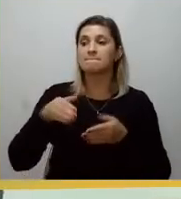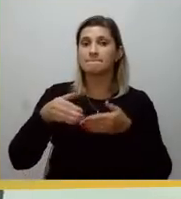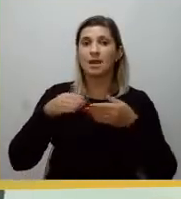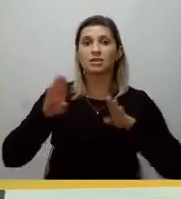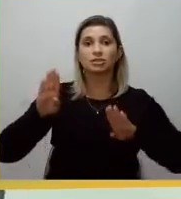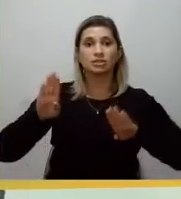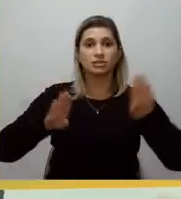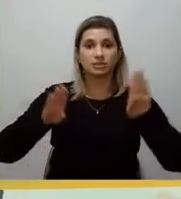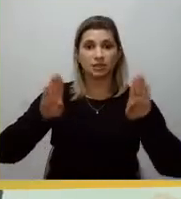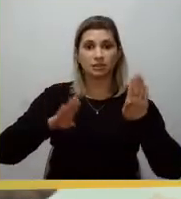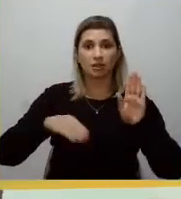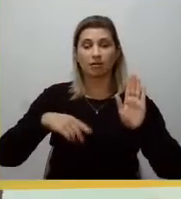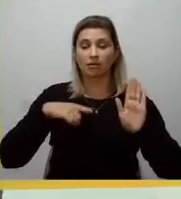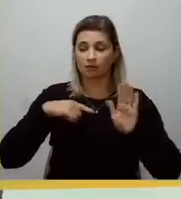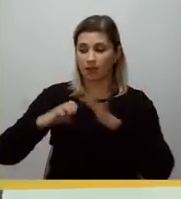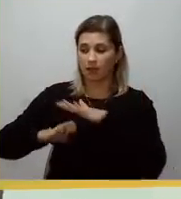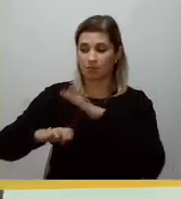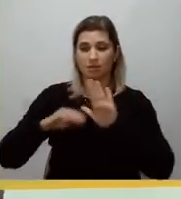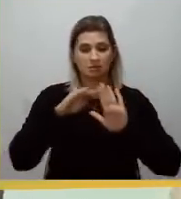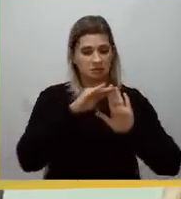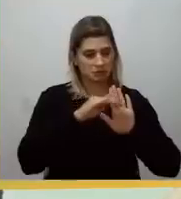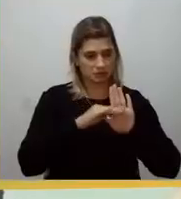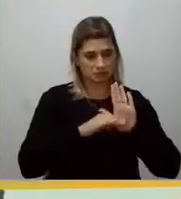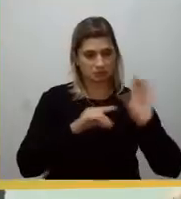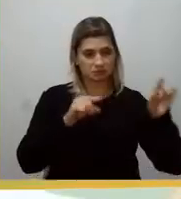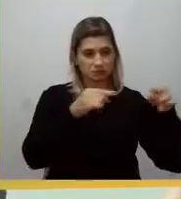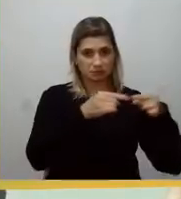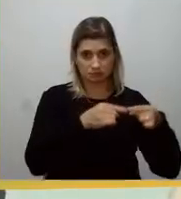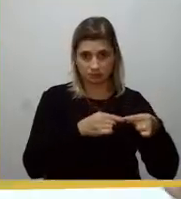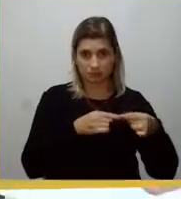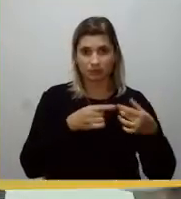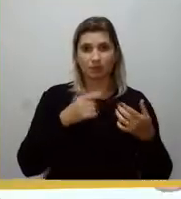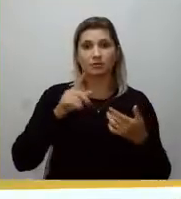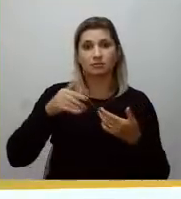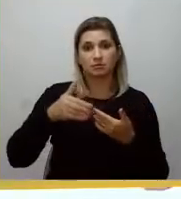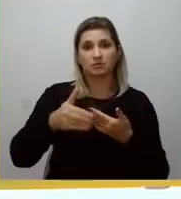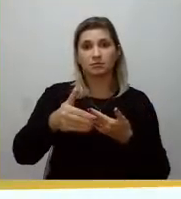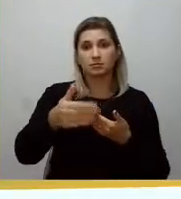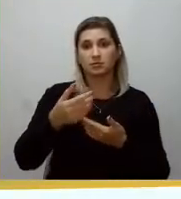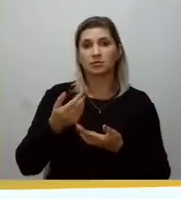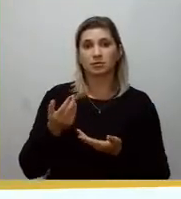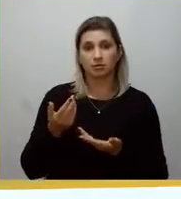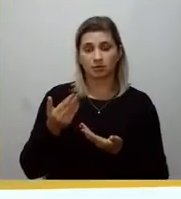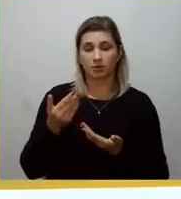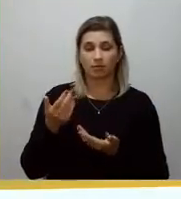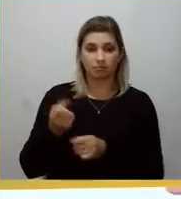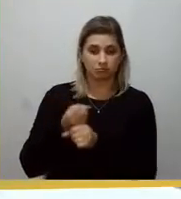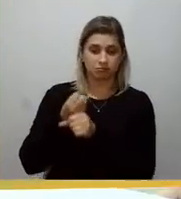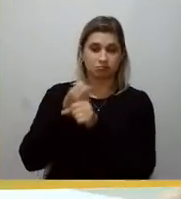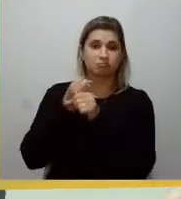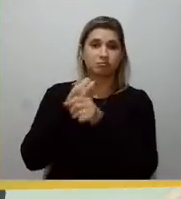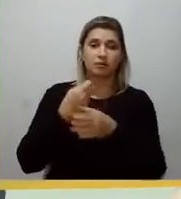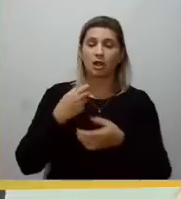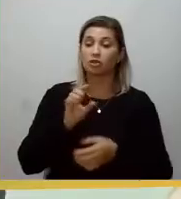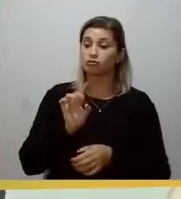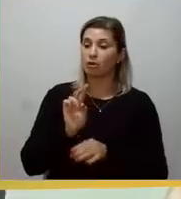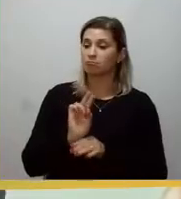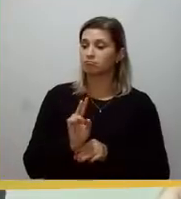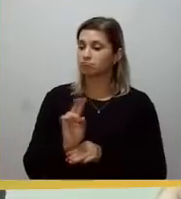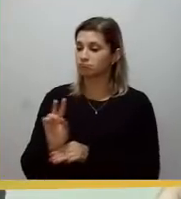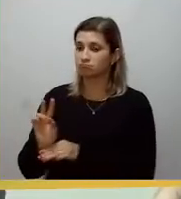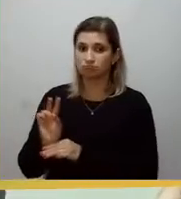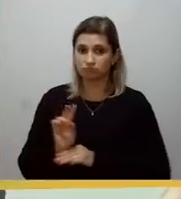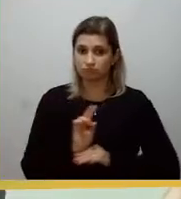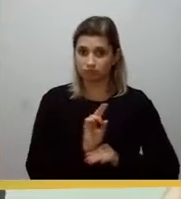e ela é contratada para realizar a obra, a partir daí você fiscaliza, você cumpre o seu dever. O